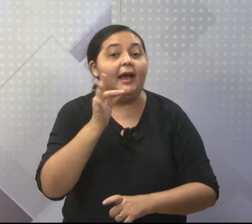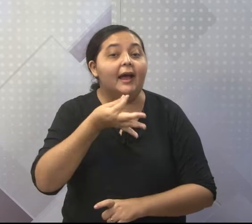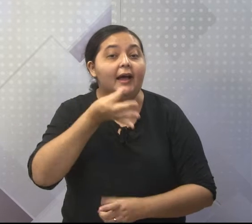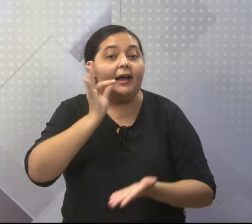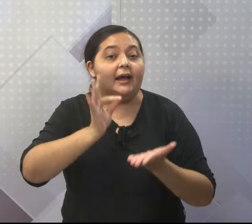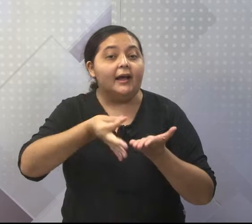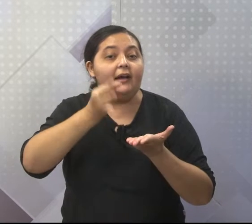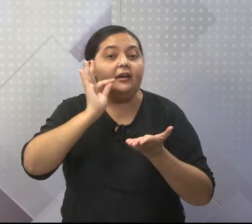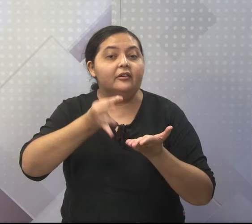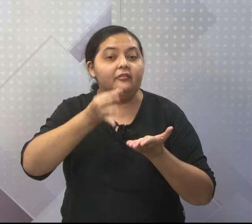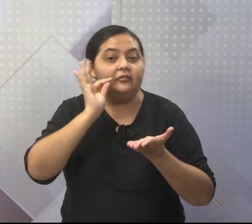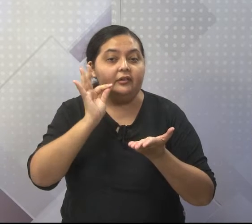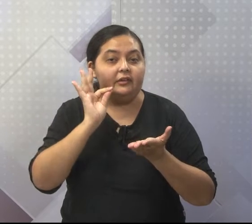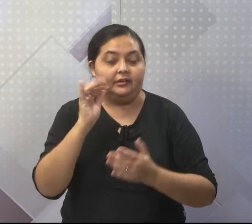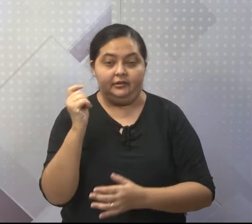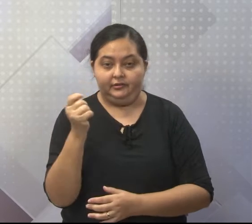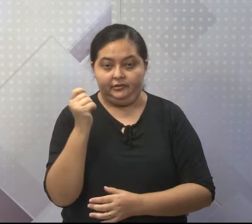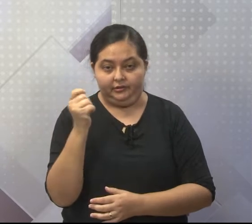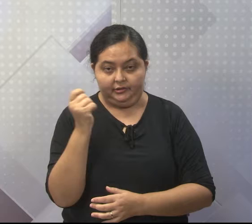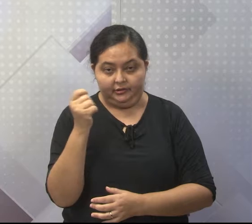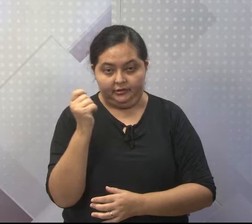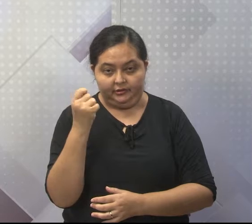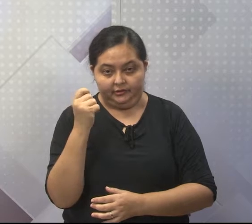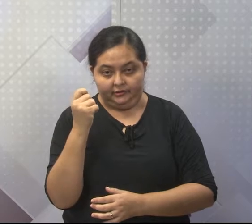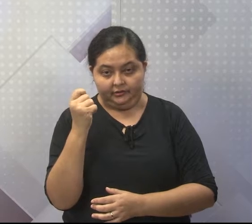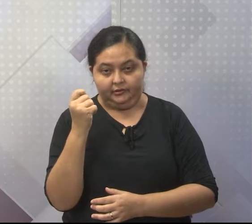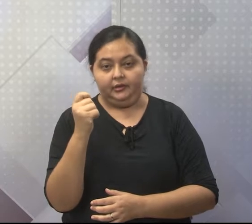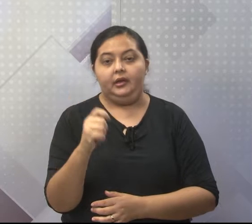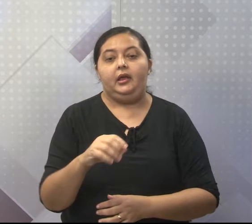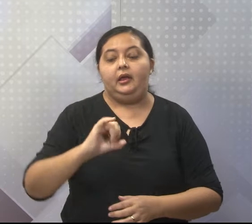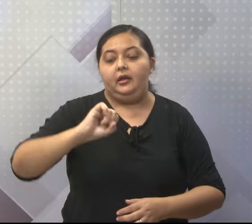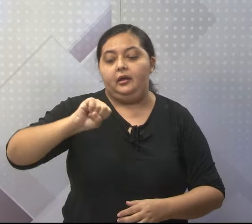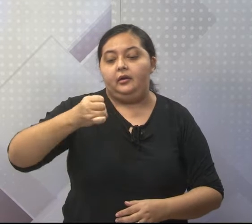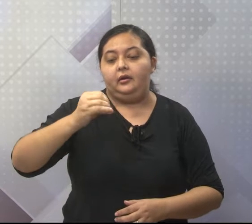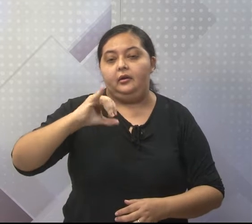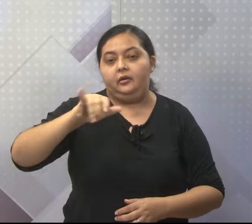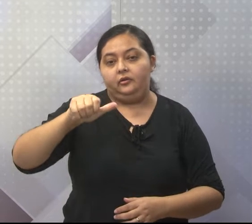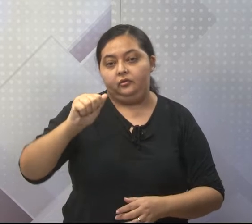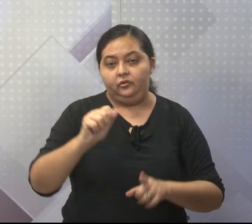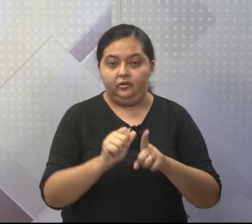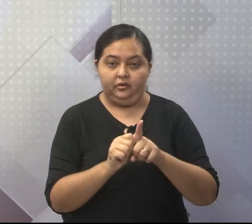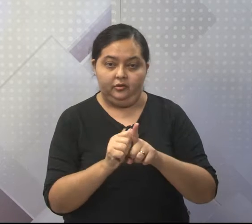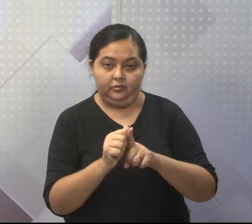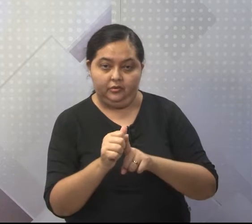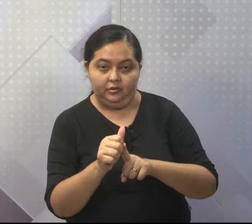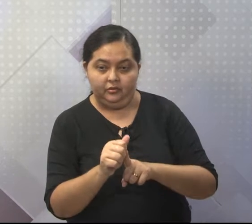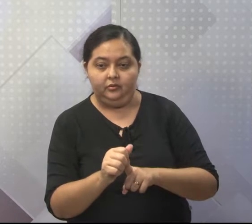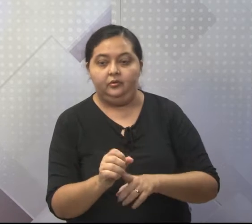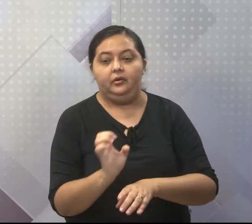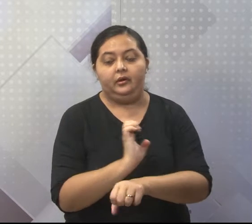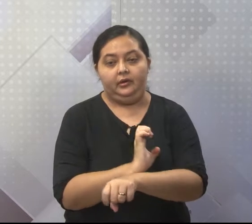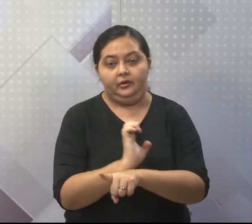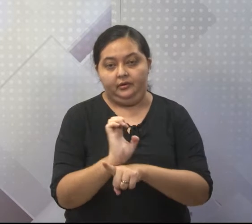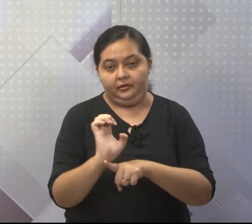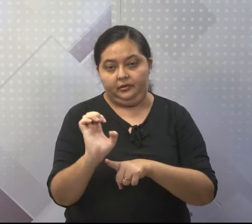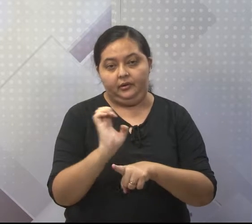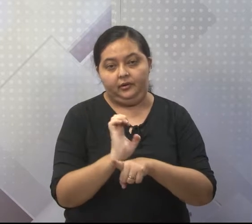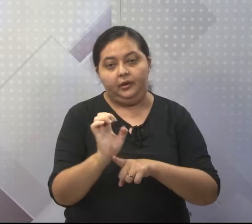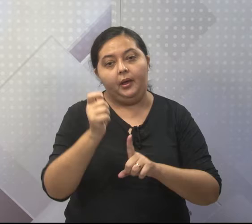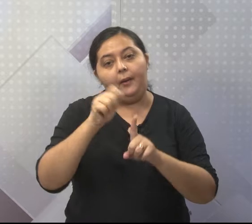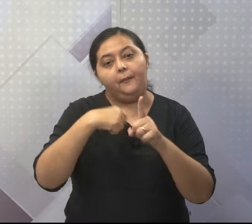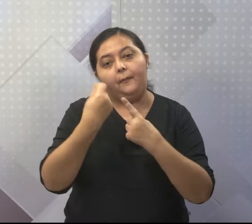café cafeicultura na Argentina soja e milho Equador Banana